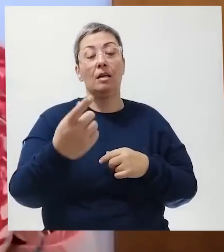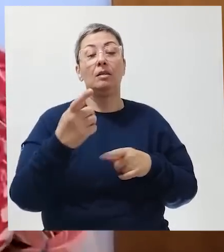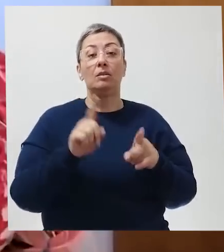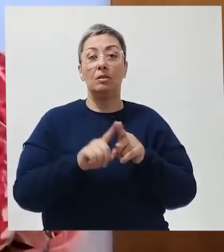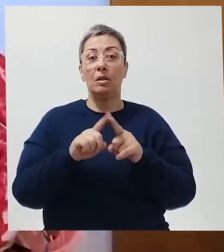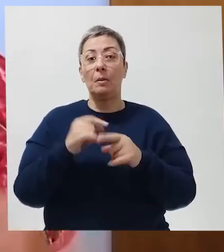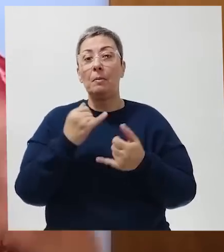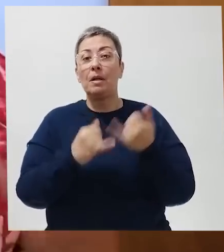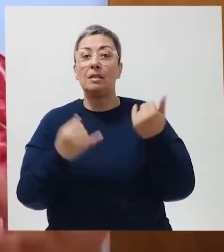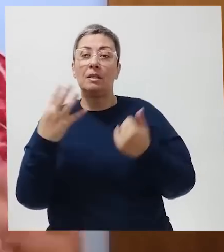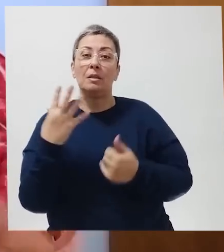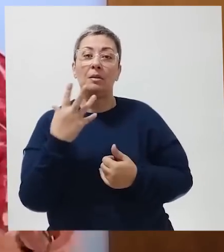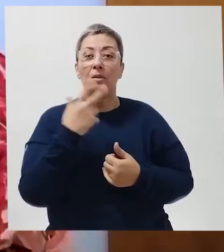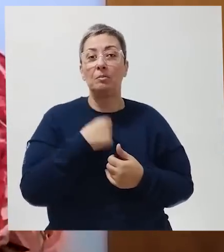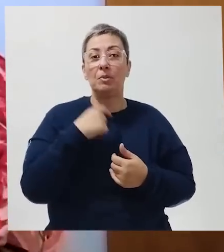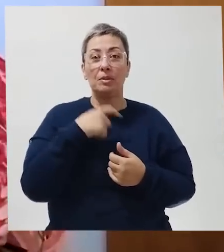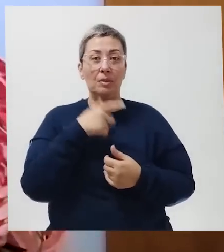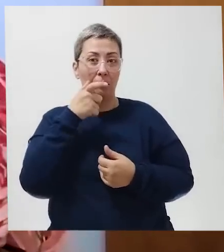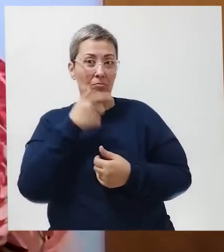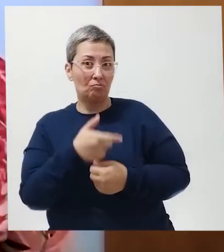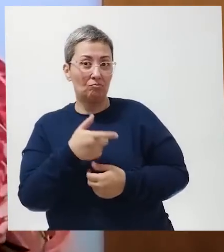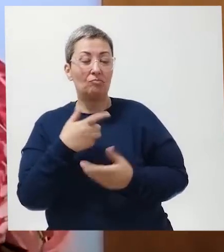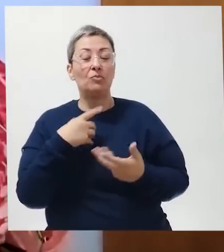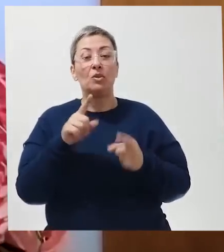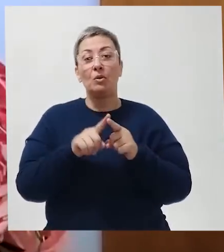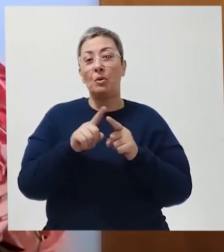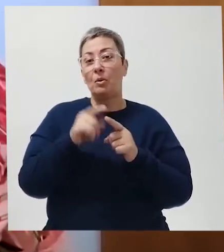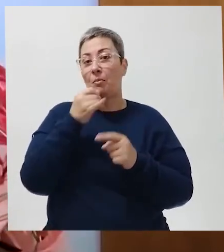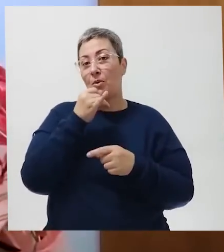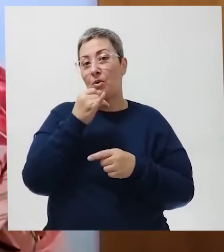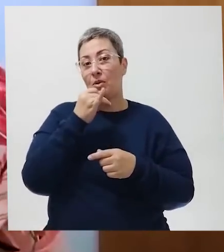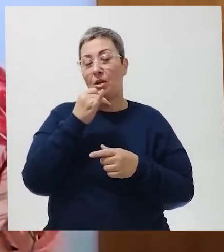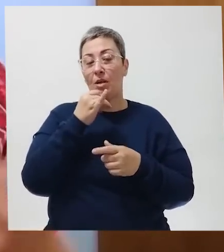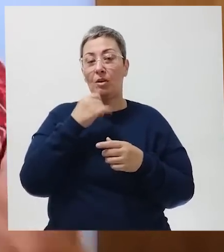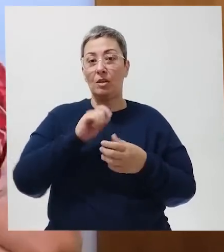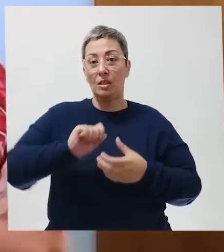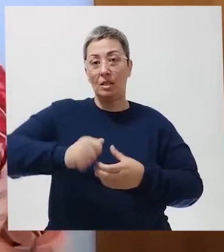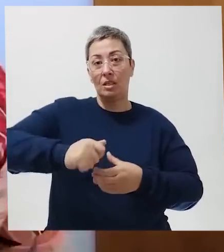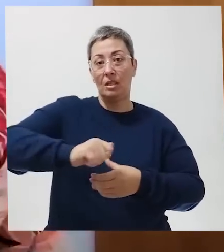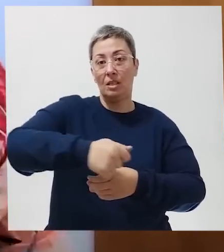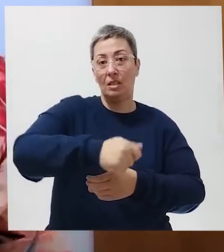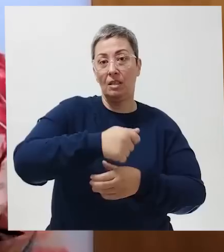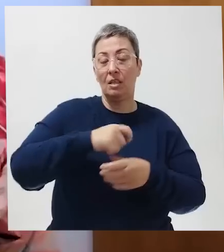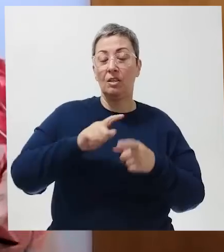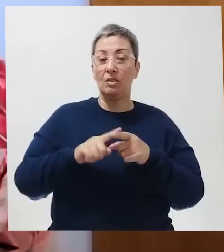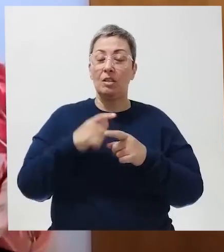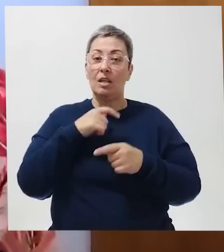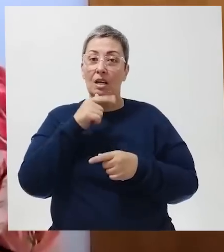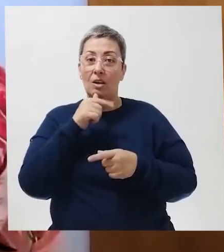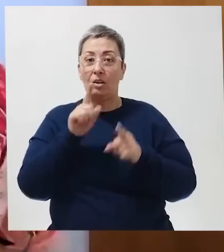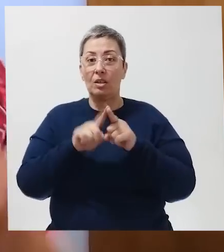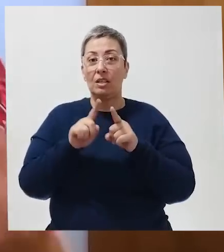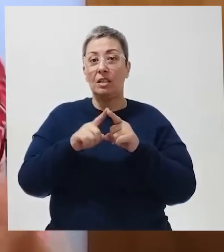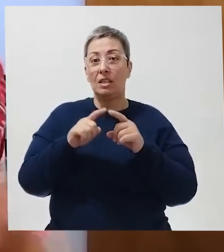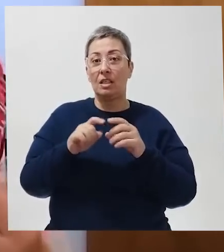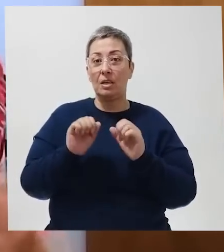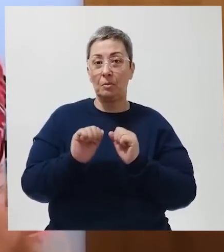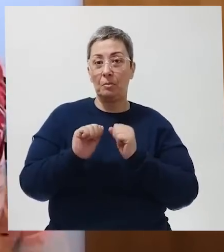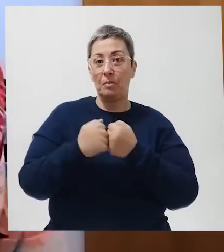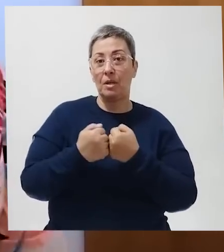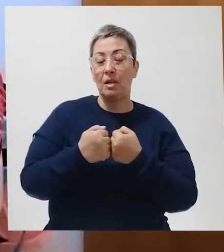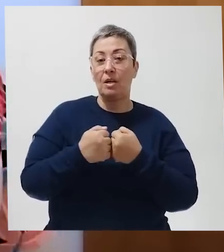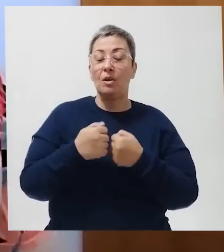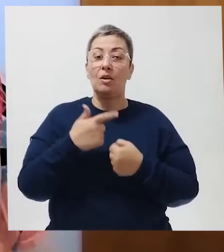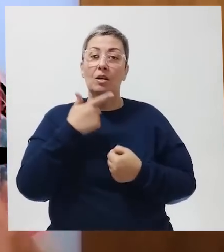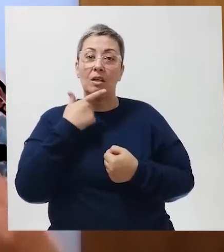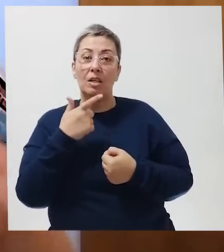mais tempo, parecerem mais bonitos e atraentes. São os casos dos alimentos enlatados, em conserva, aqueles pãezinhos e